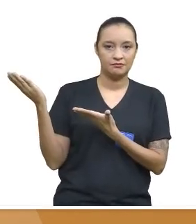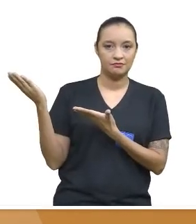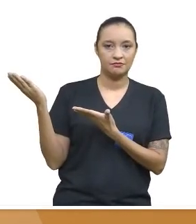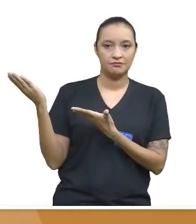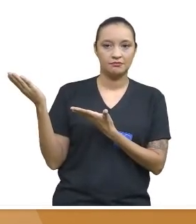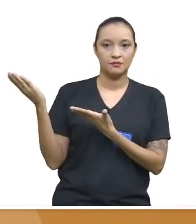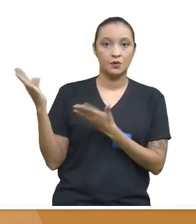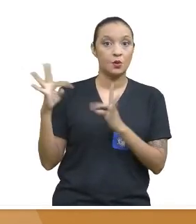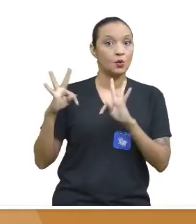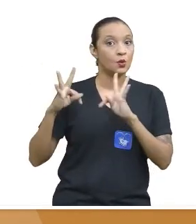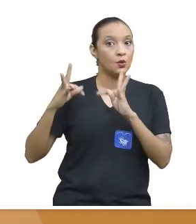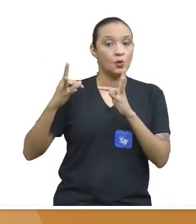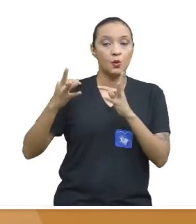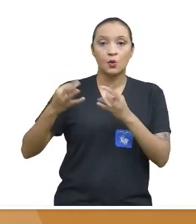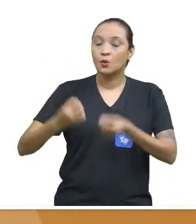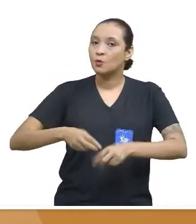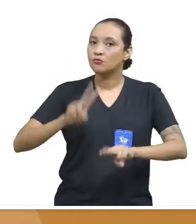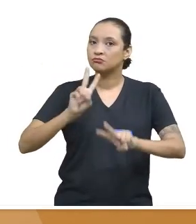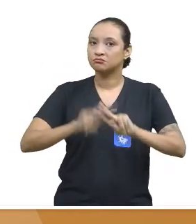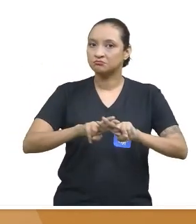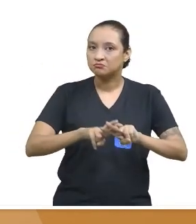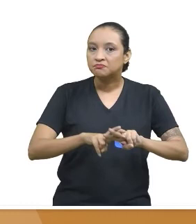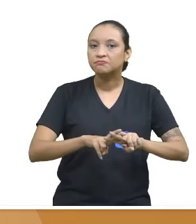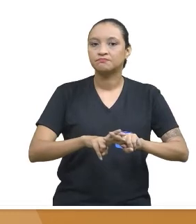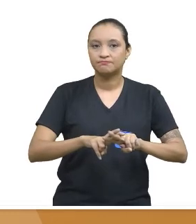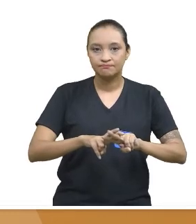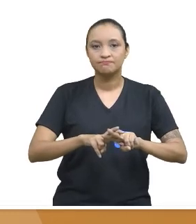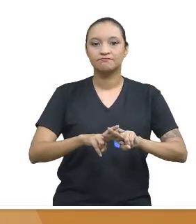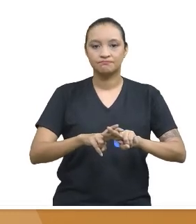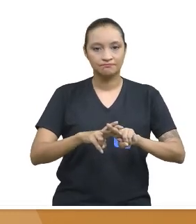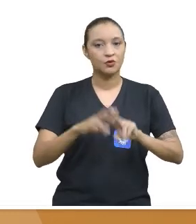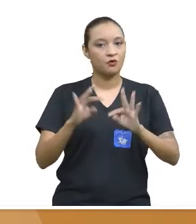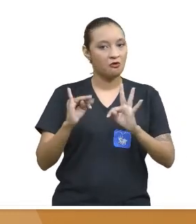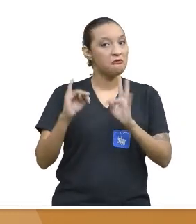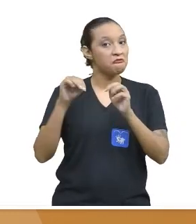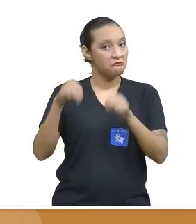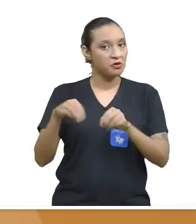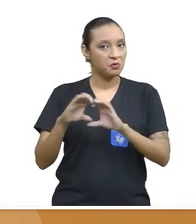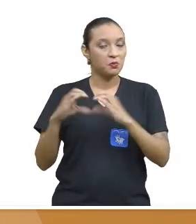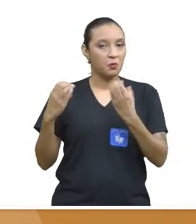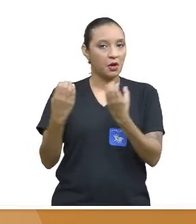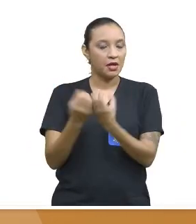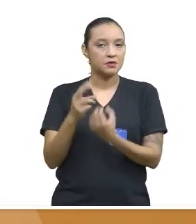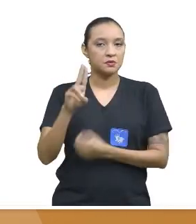todos presos. Assim acabou o Congresso da UNE.